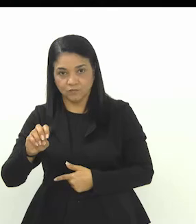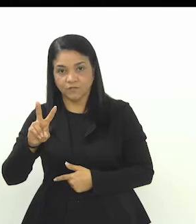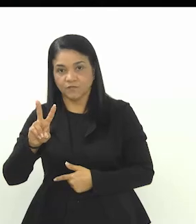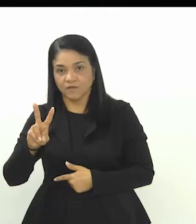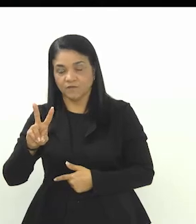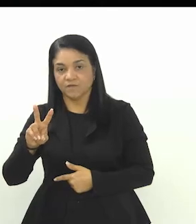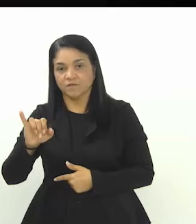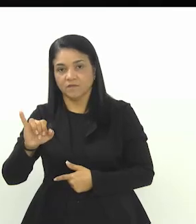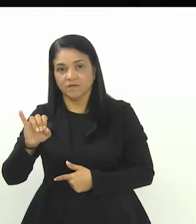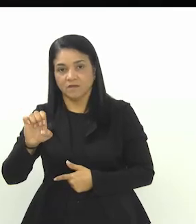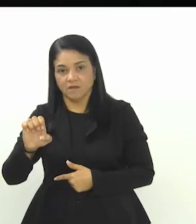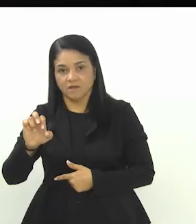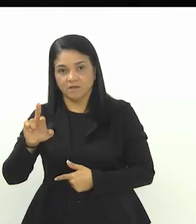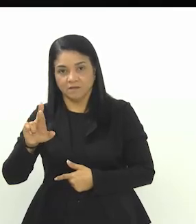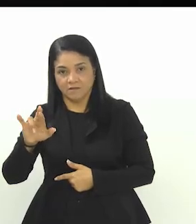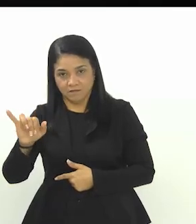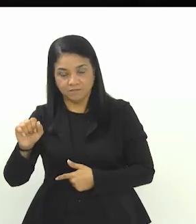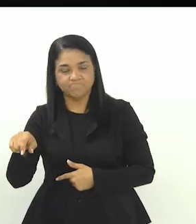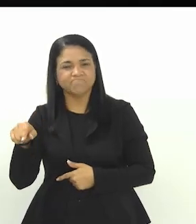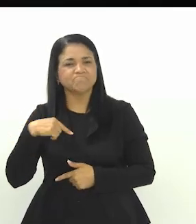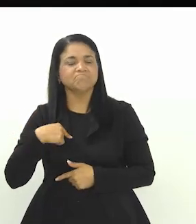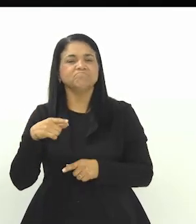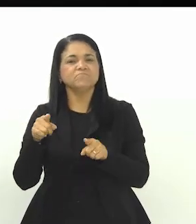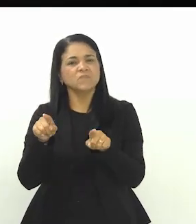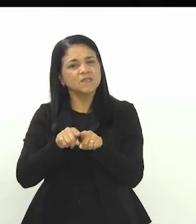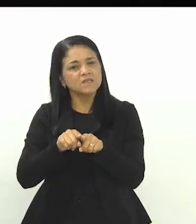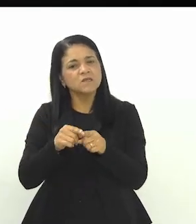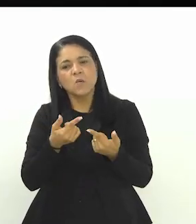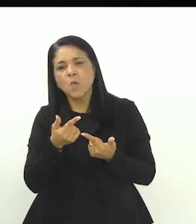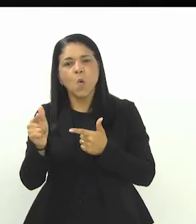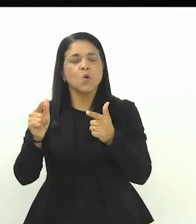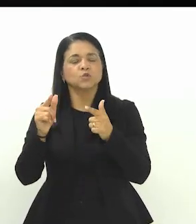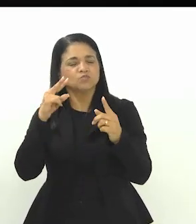artista. Sim. Né? O Leandro, realmente, ele trouxe um